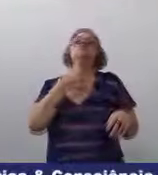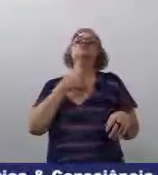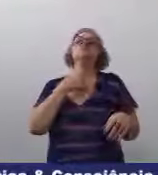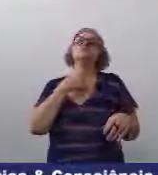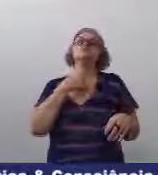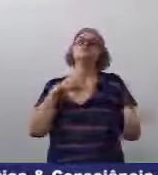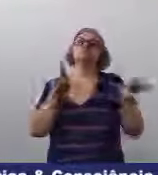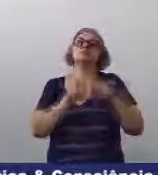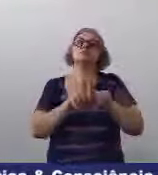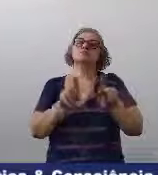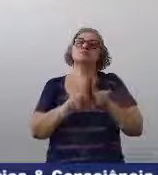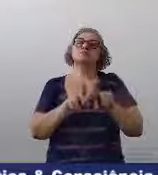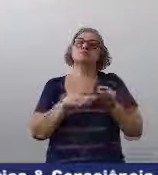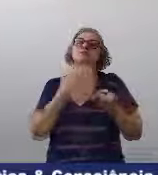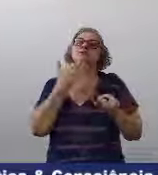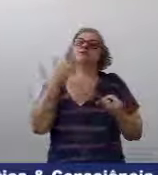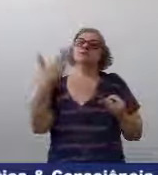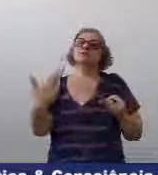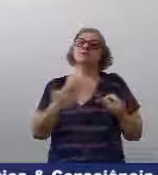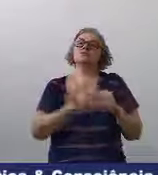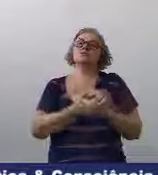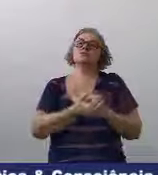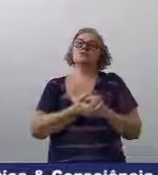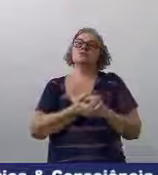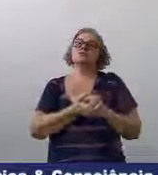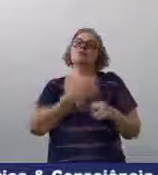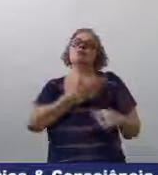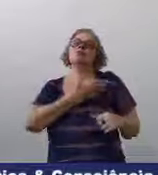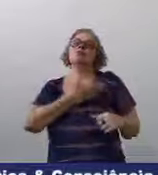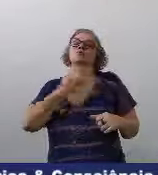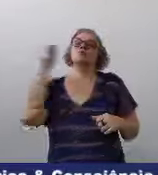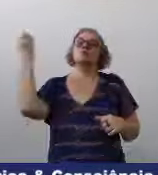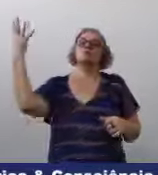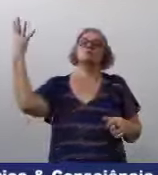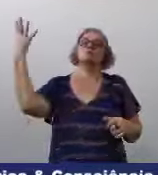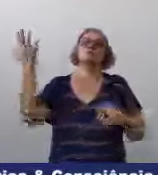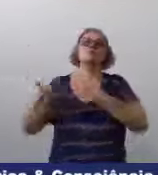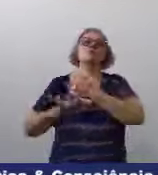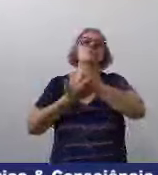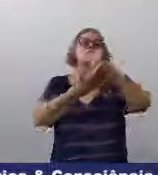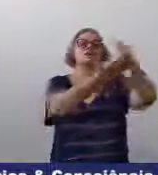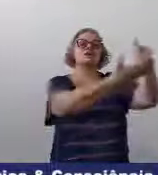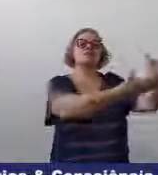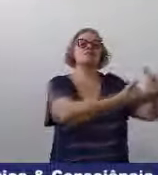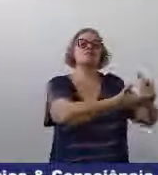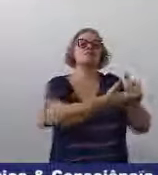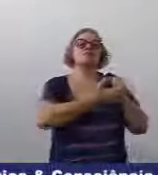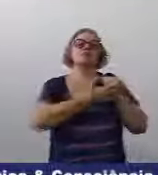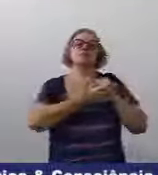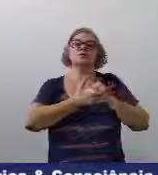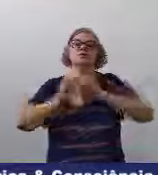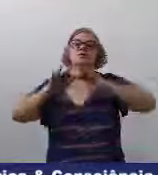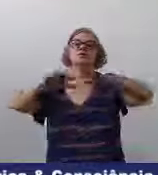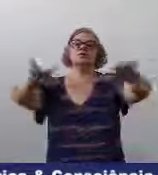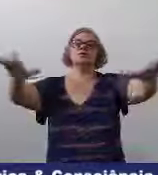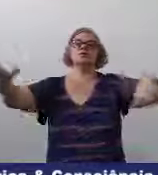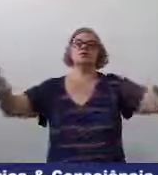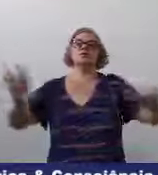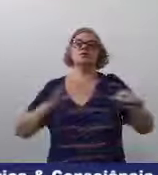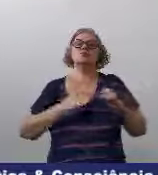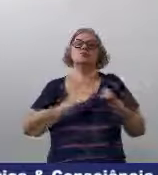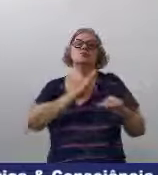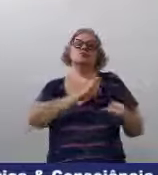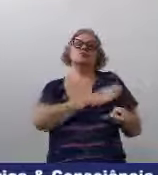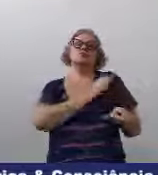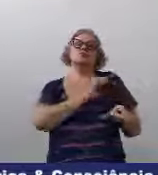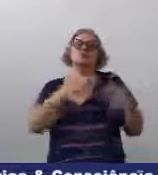nossos melhores desejos. E pedindo que os nossos amigos espirituais levem a todos